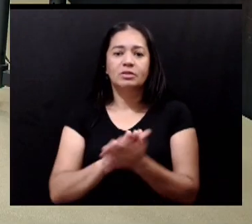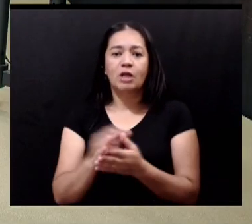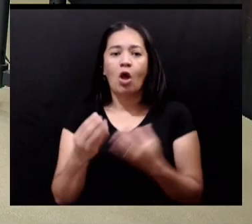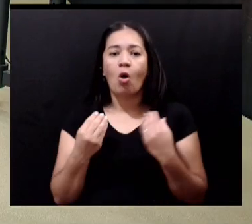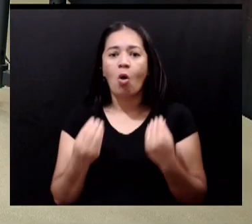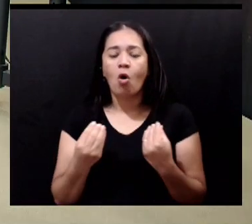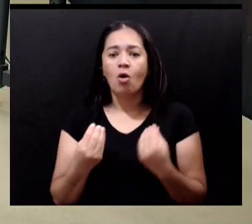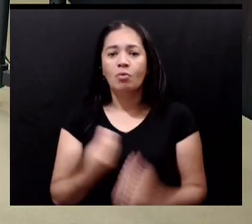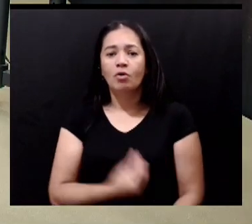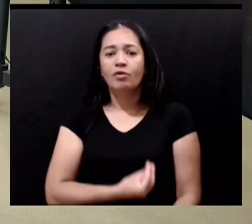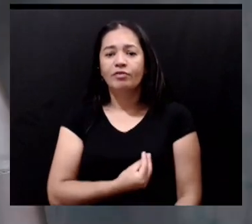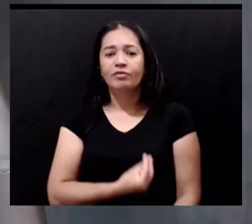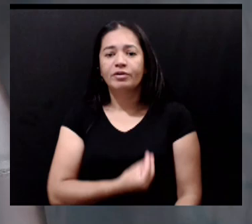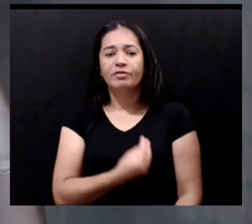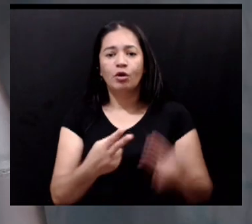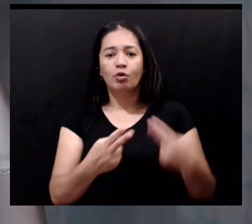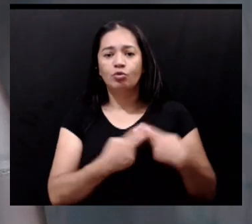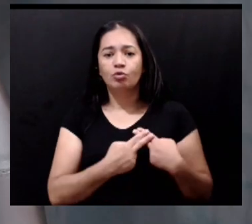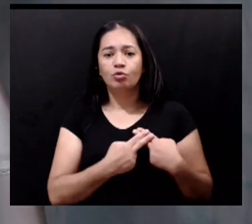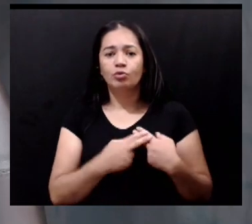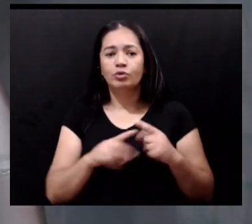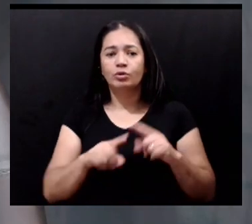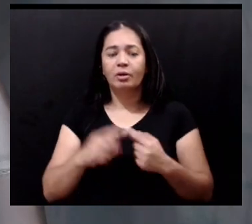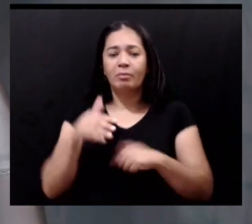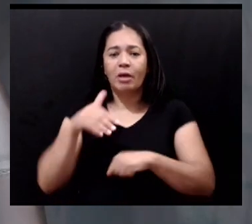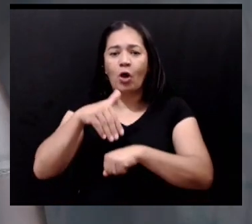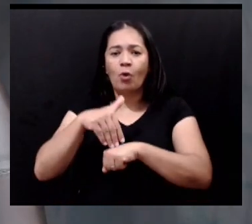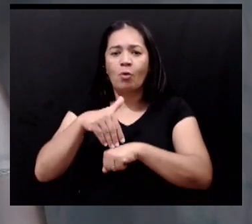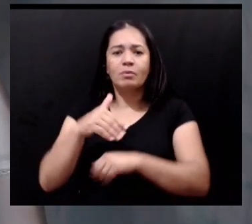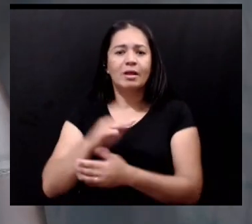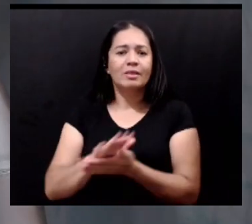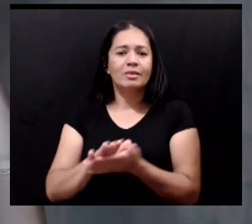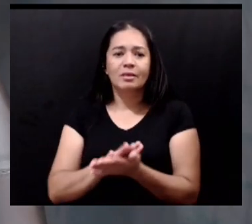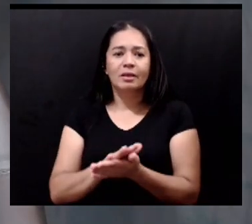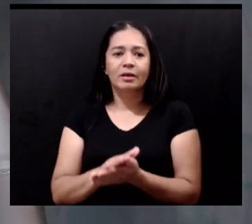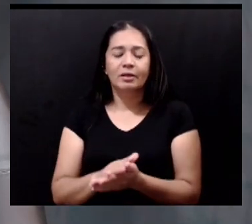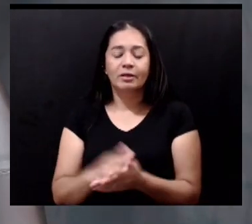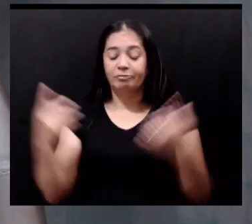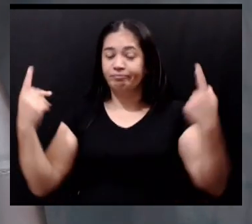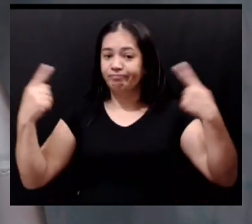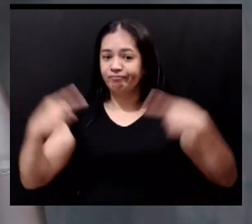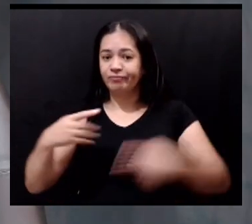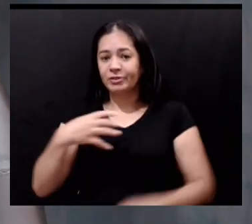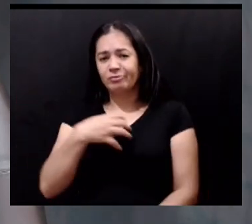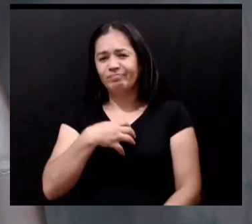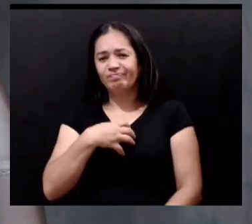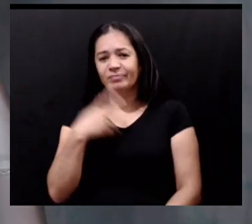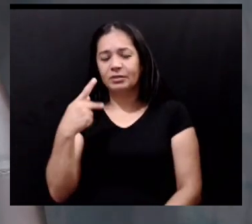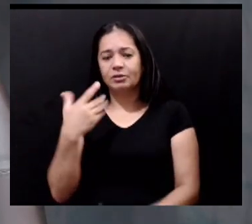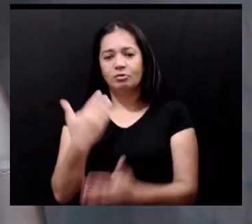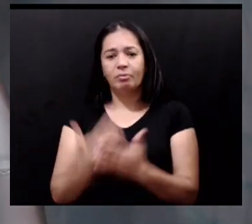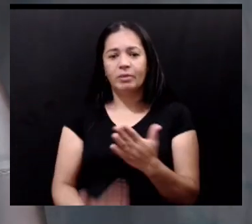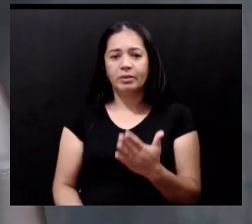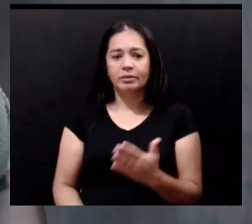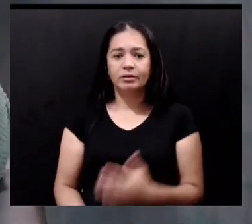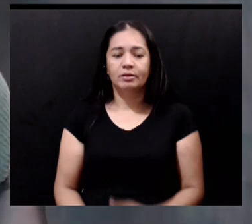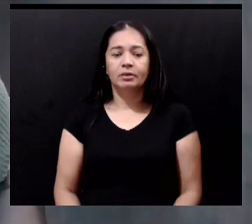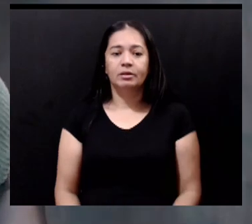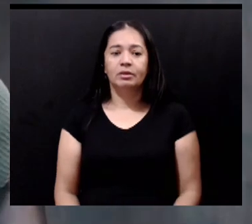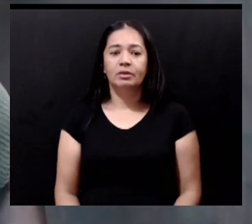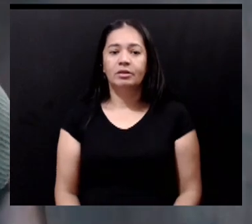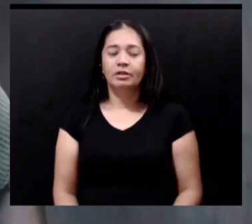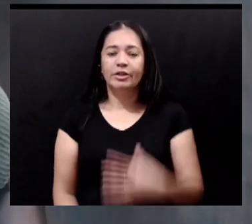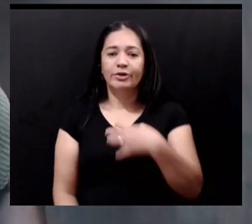Ju? Desafiador. Primeiro, eu sinto muito pela sua perda, Luciana. E eu sinto que aqui a gente